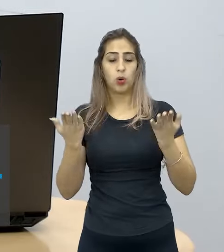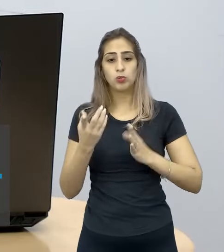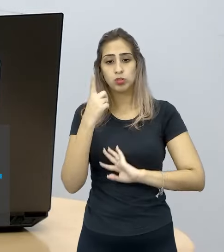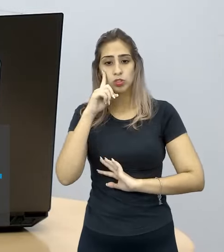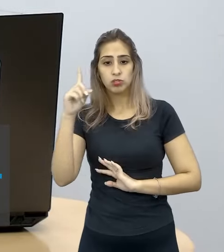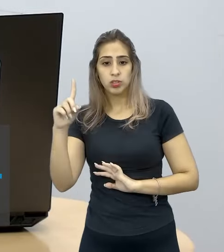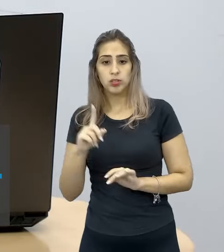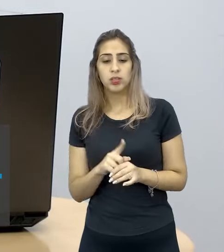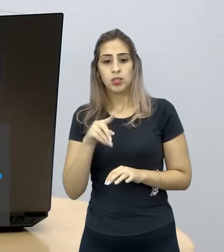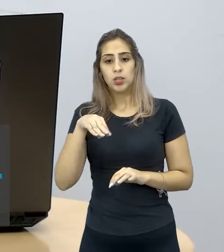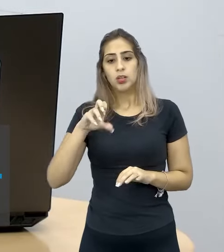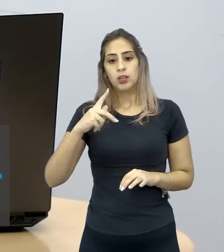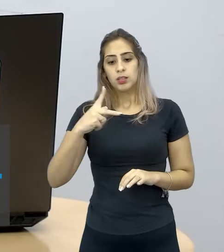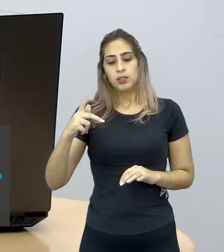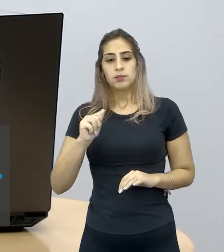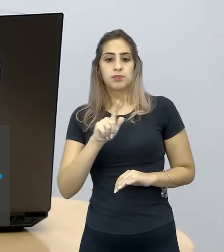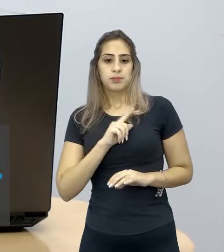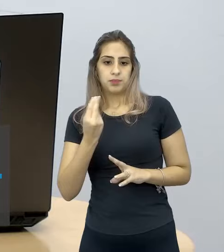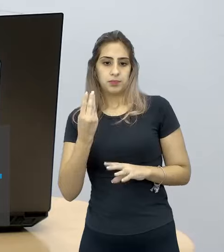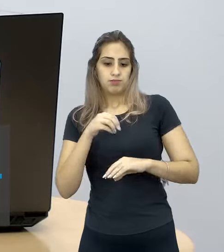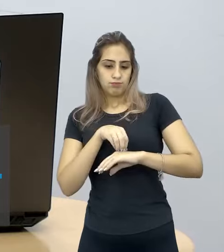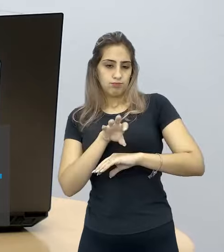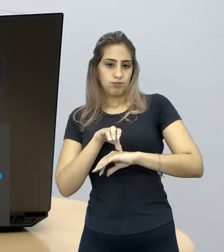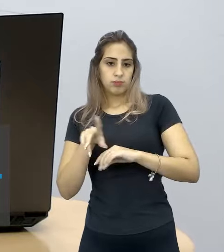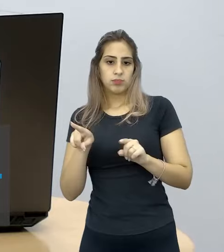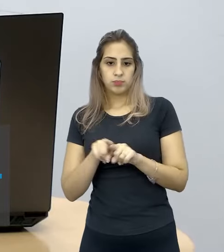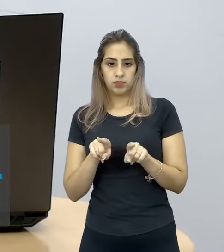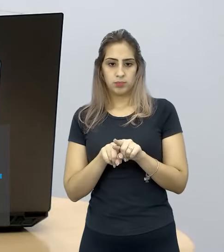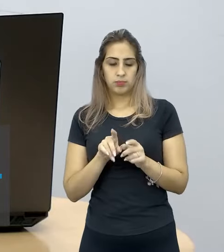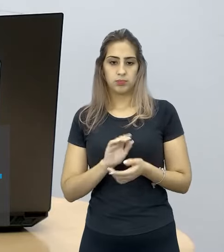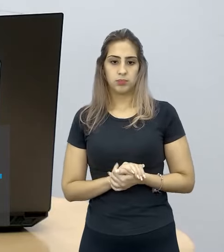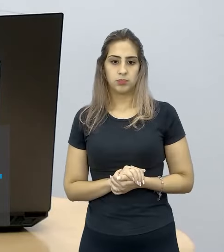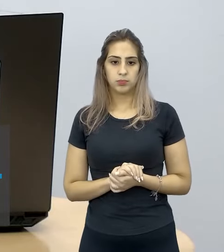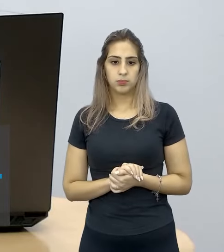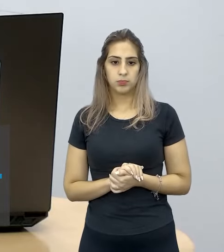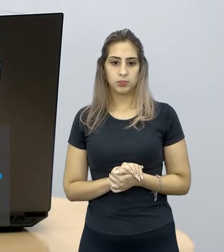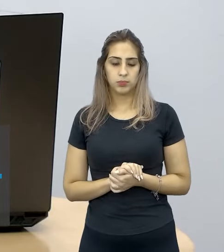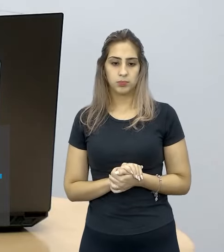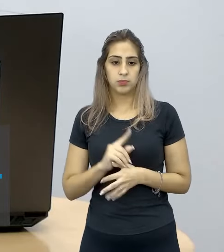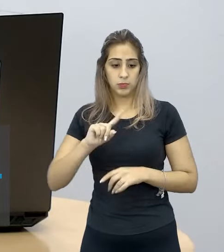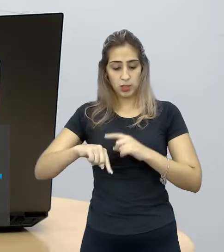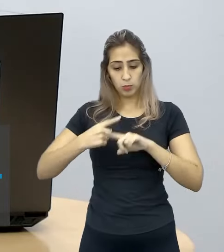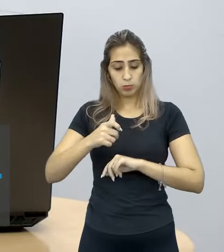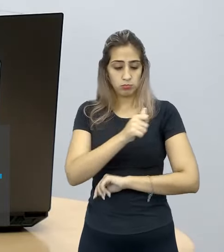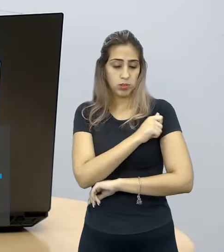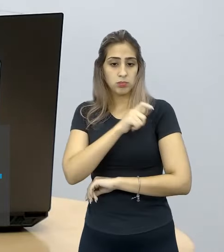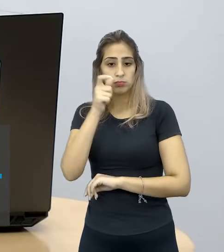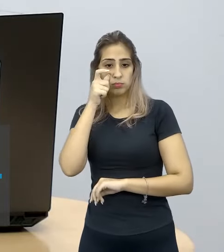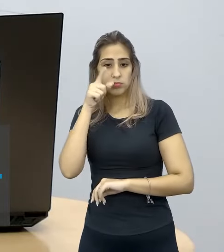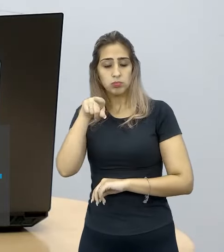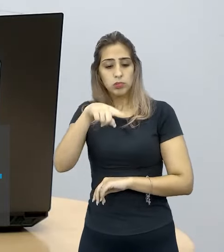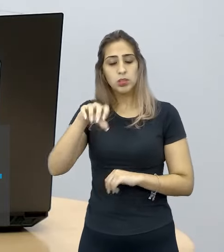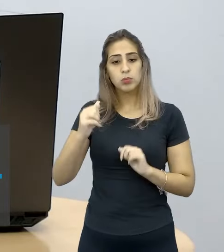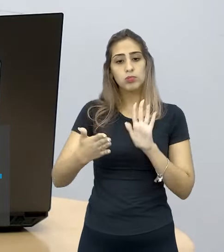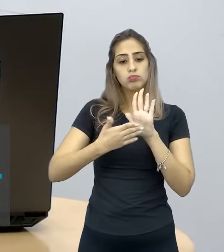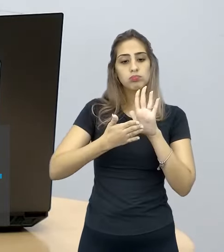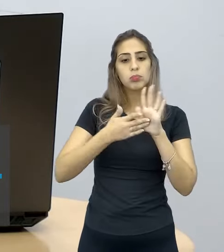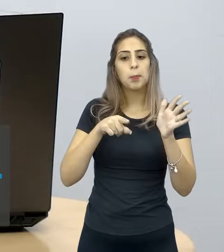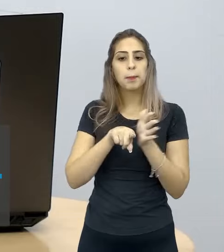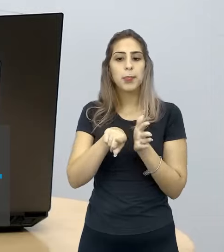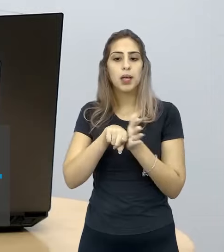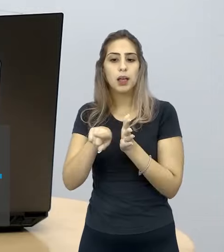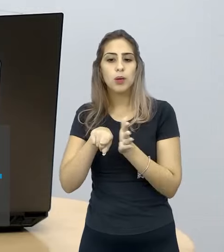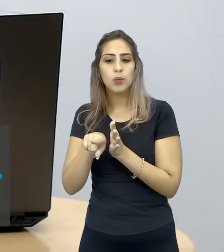dia e no mapa também tem bastante indicações. E com isso, depois que os alunos assistirem, vocês podem propor